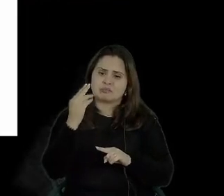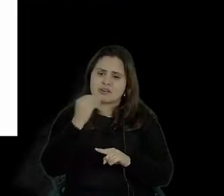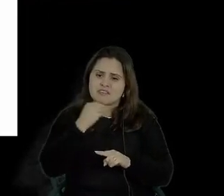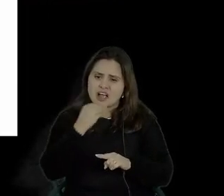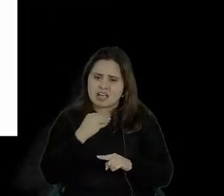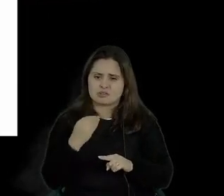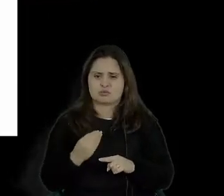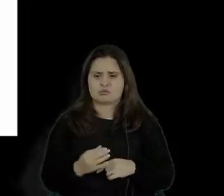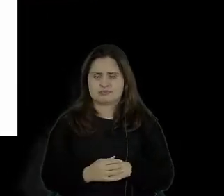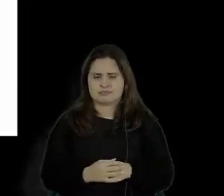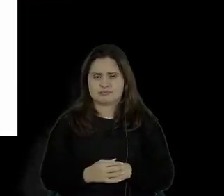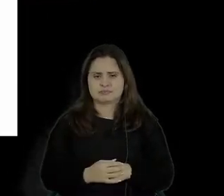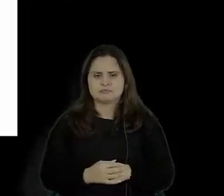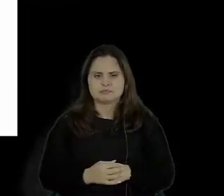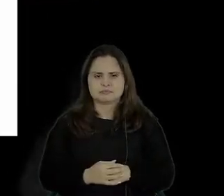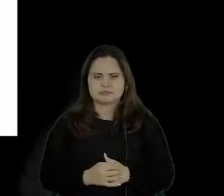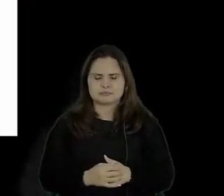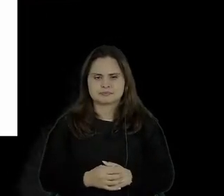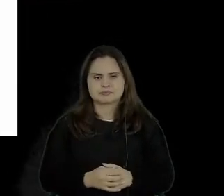Próximo.